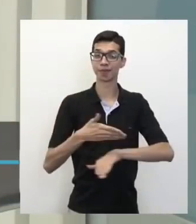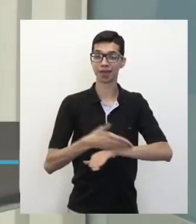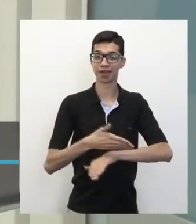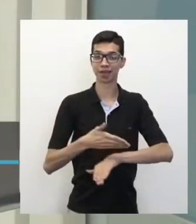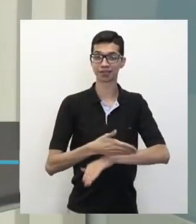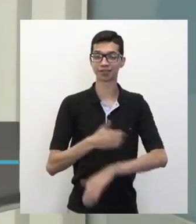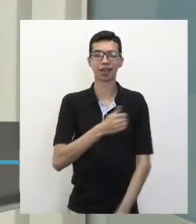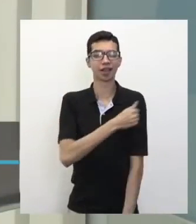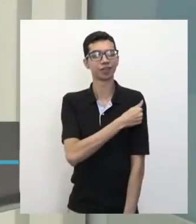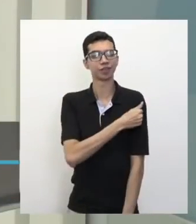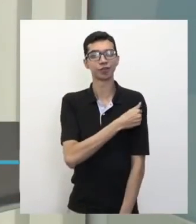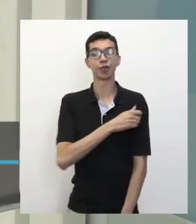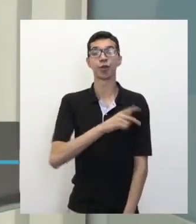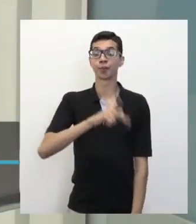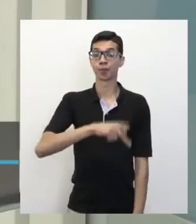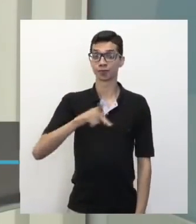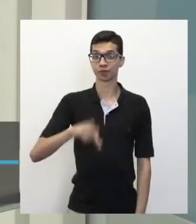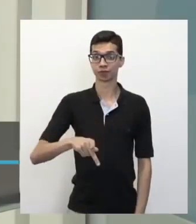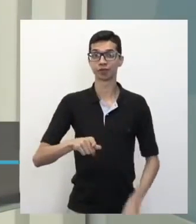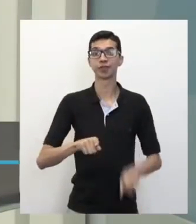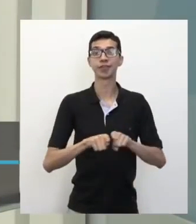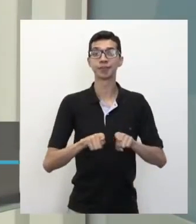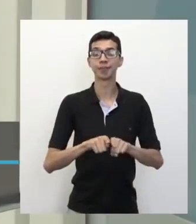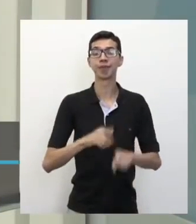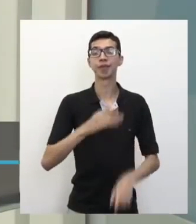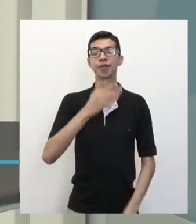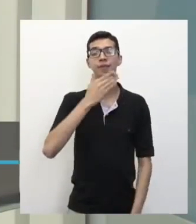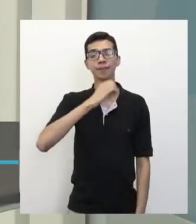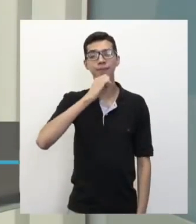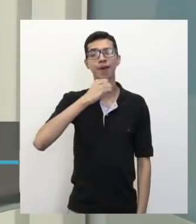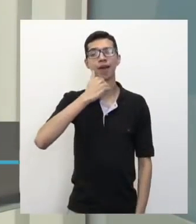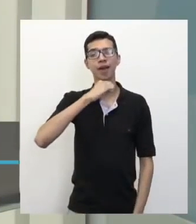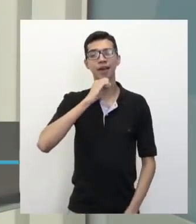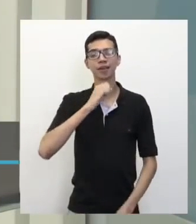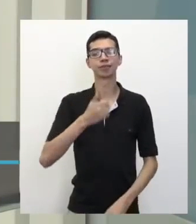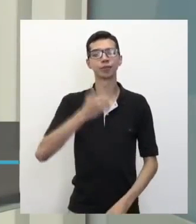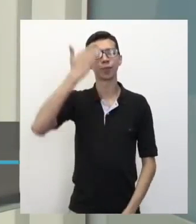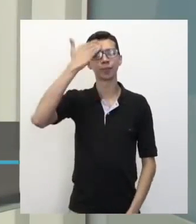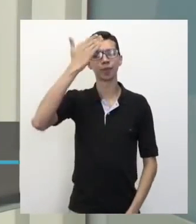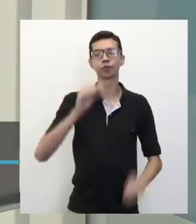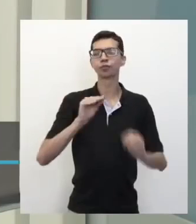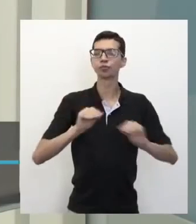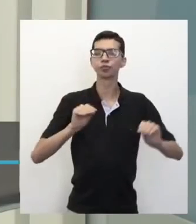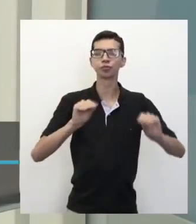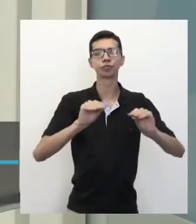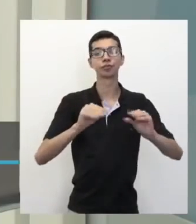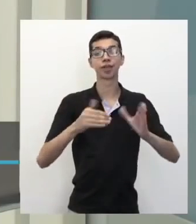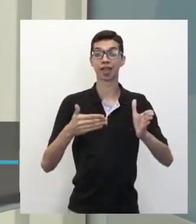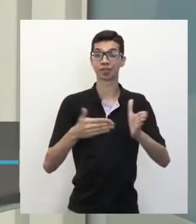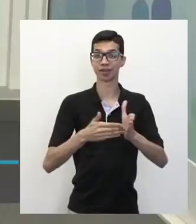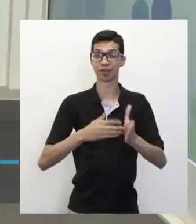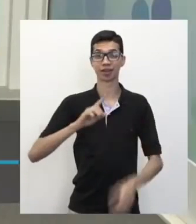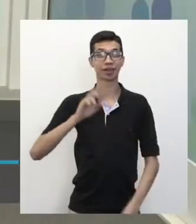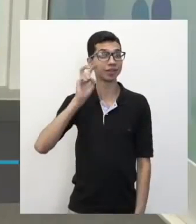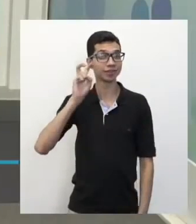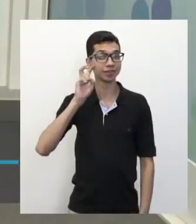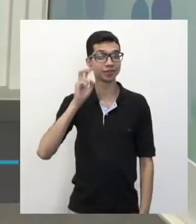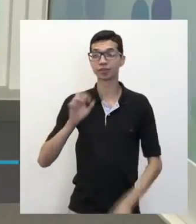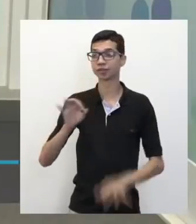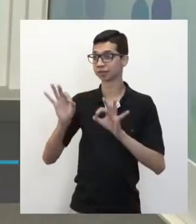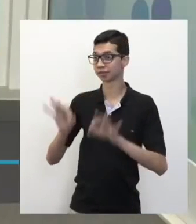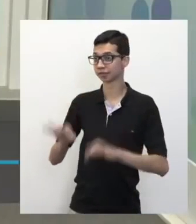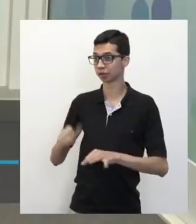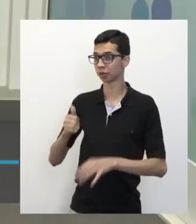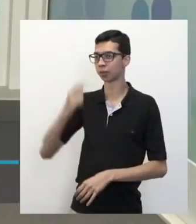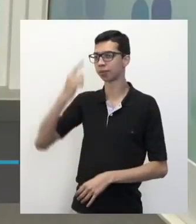vocês, alunos, professores e pais. Muito obrigada, um beijo para vocês e até quinta, certo? Obrigada,